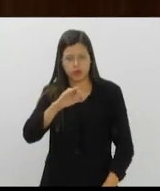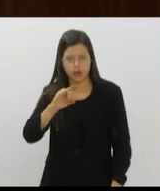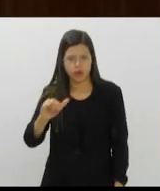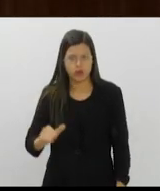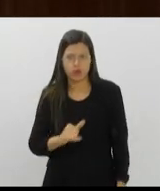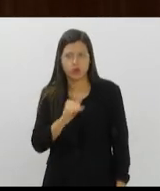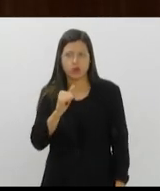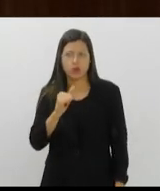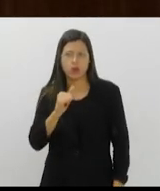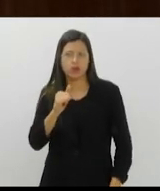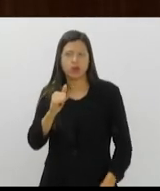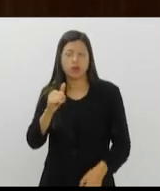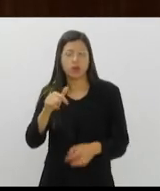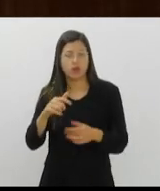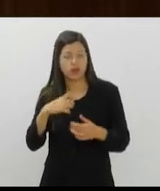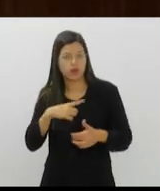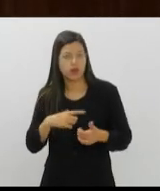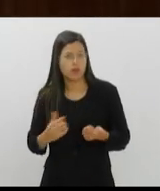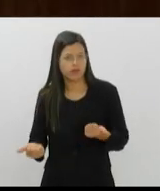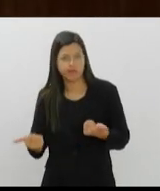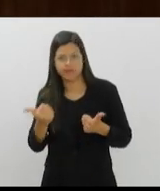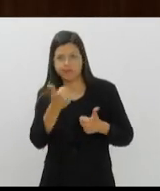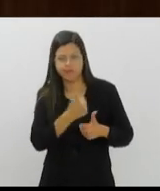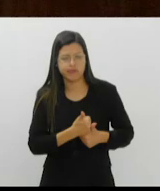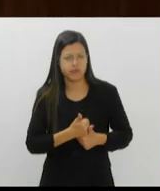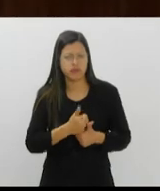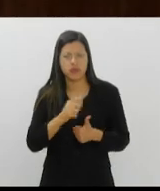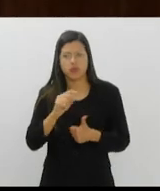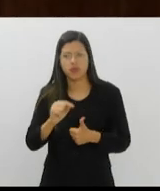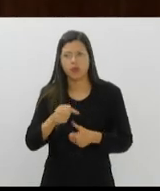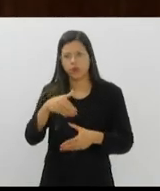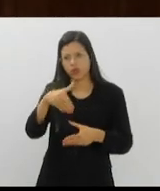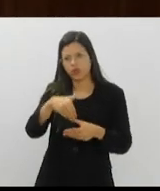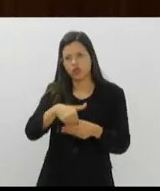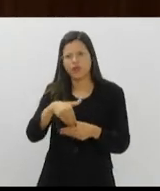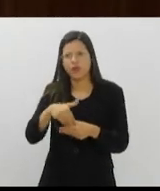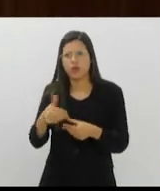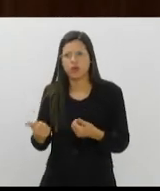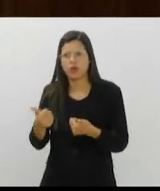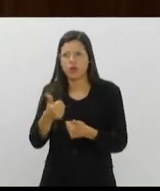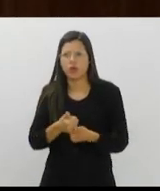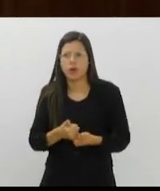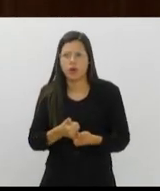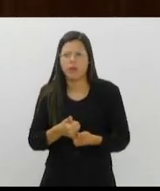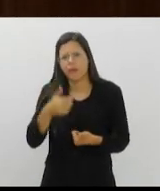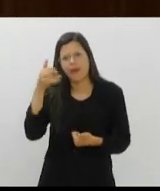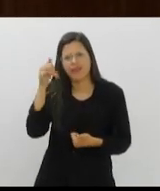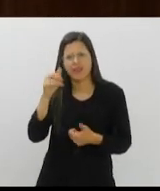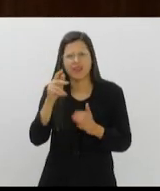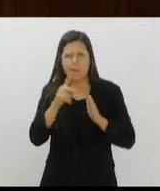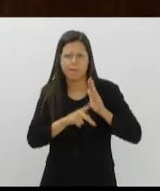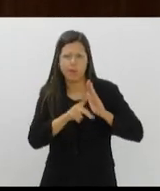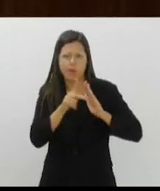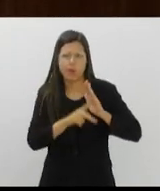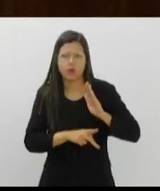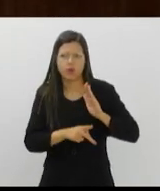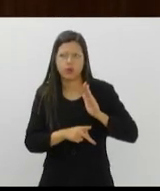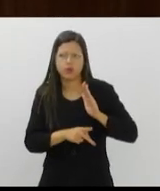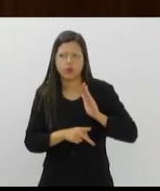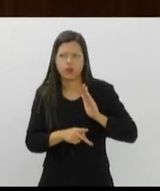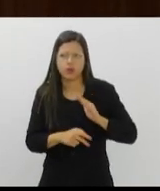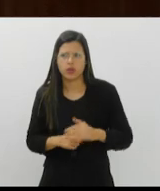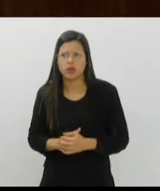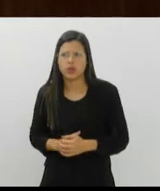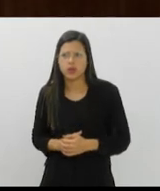para lá ter um substitutivo e depois a gente votar o substitutivo para não sair um projeto aqui com... Presidência, defere o pedido de